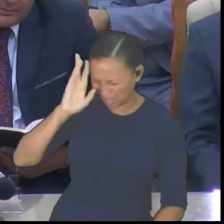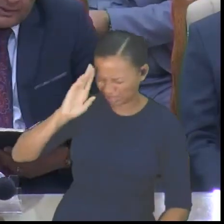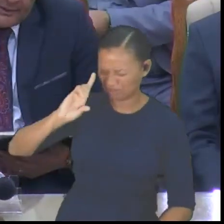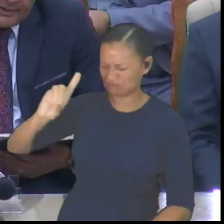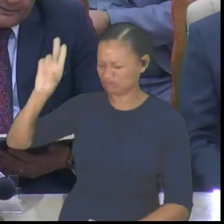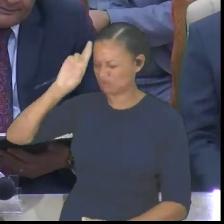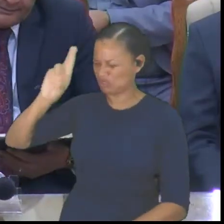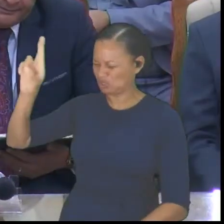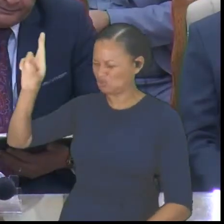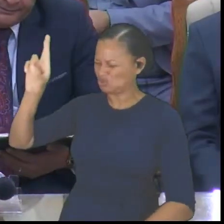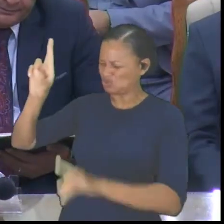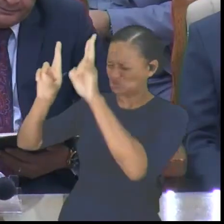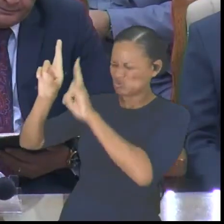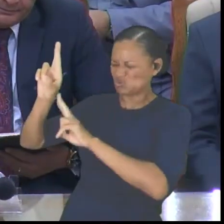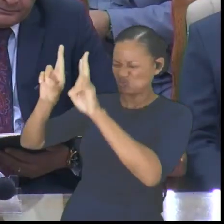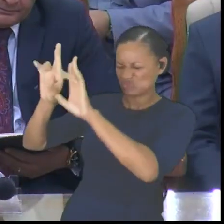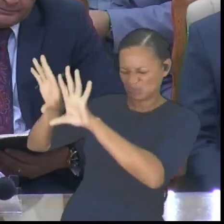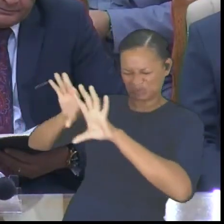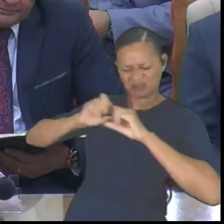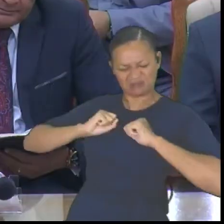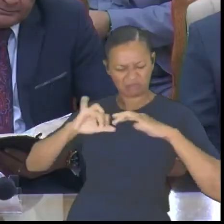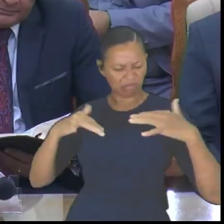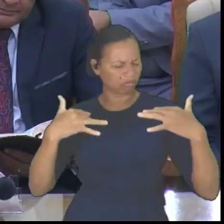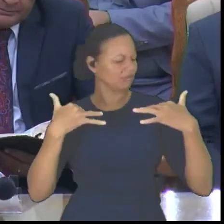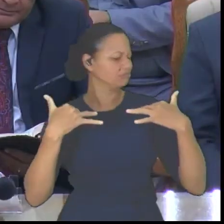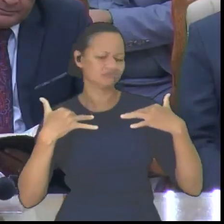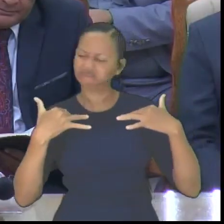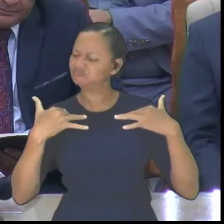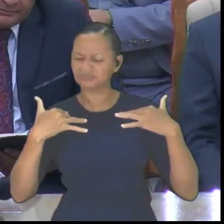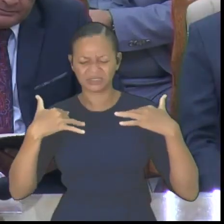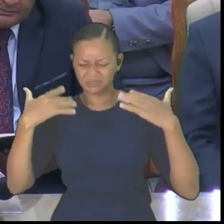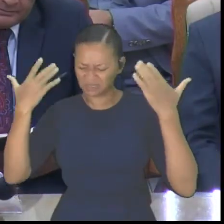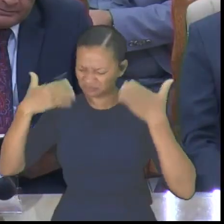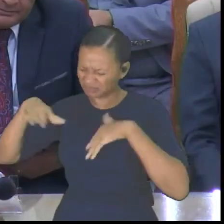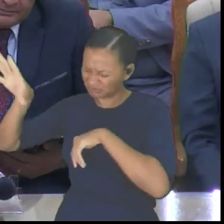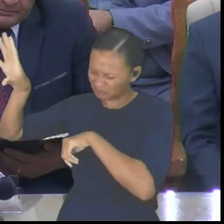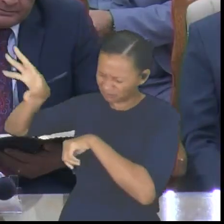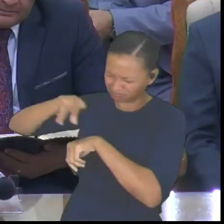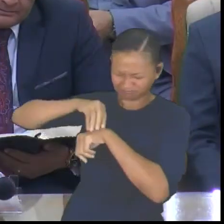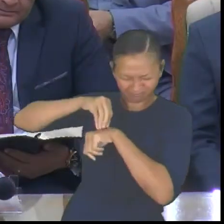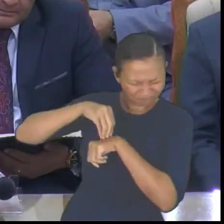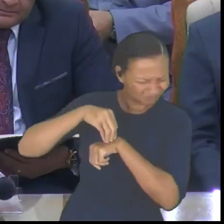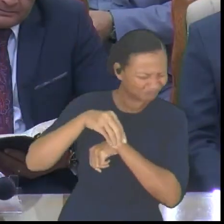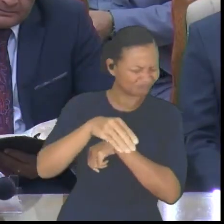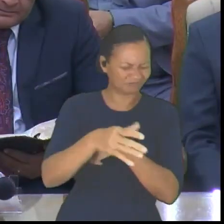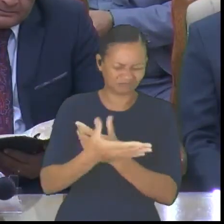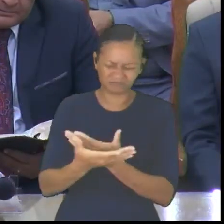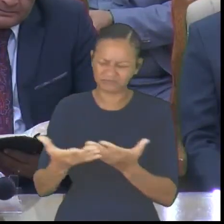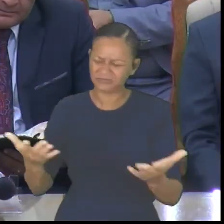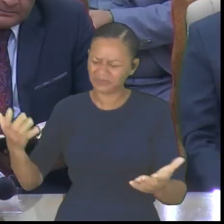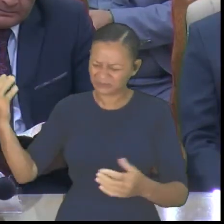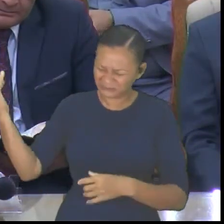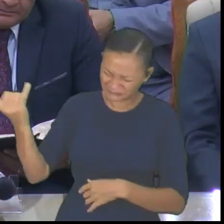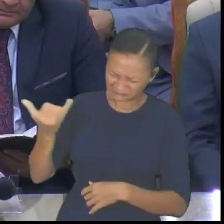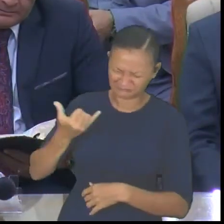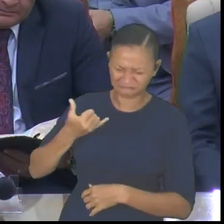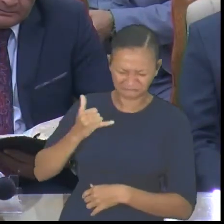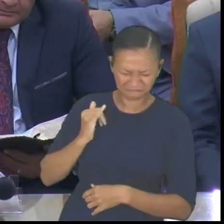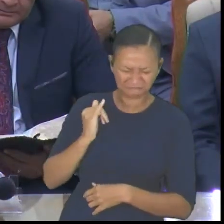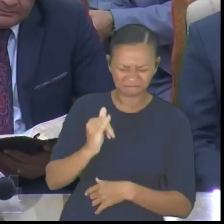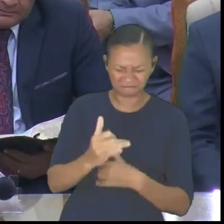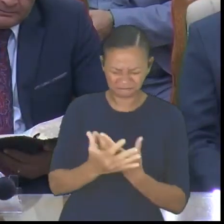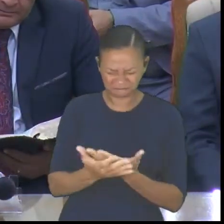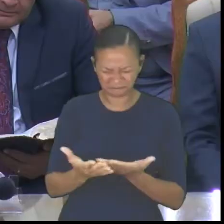glorificar. Eu vim aqui para ser um porta-voz. Então fala com a gente,